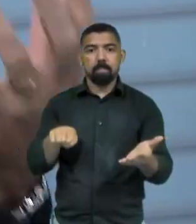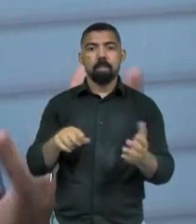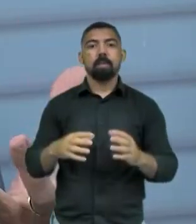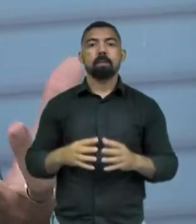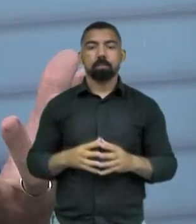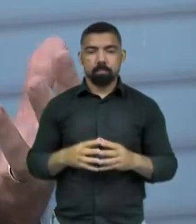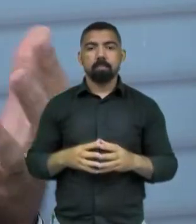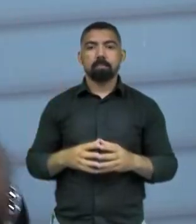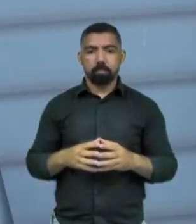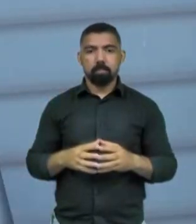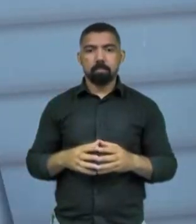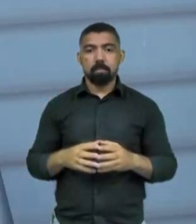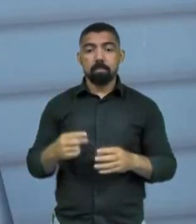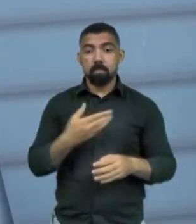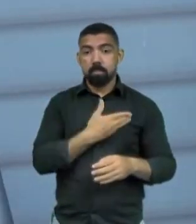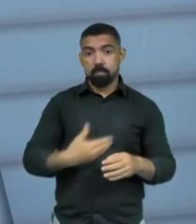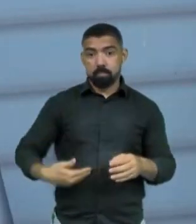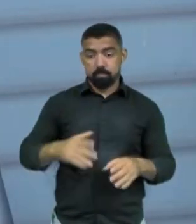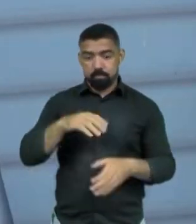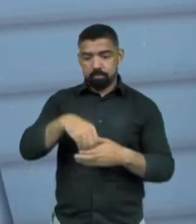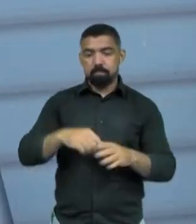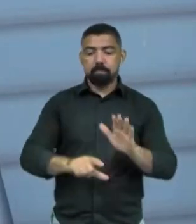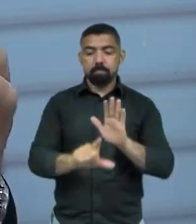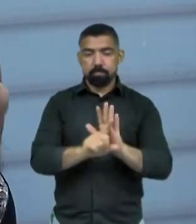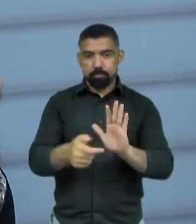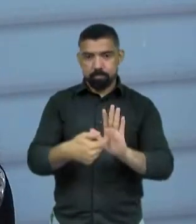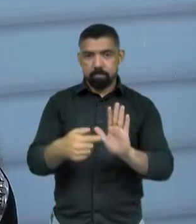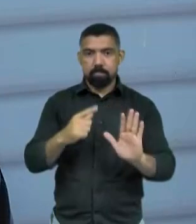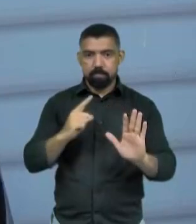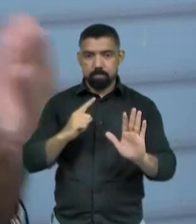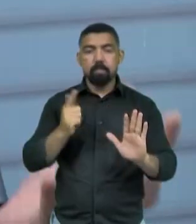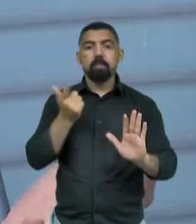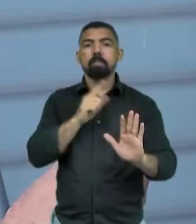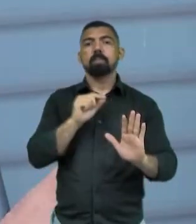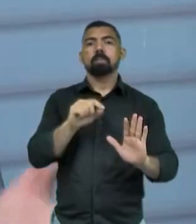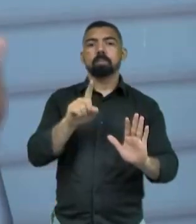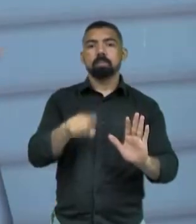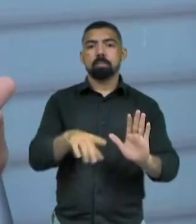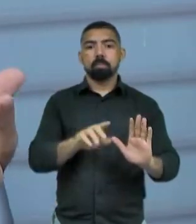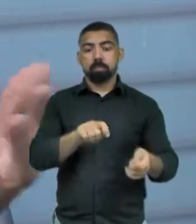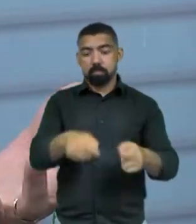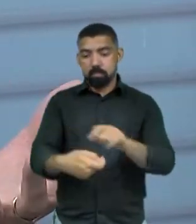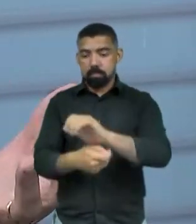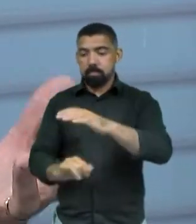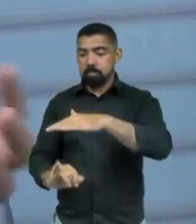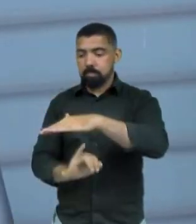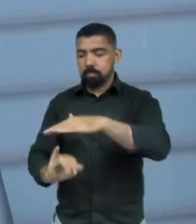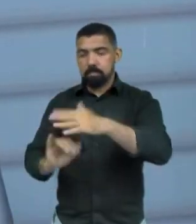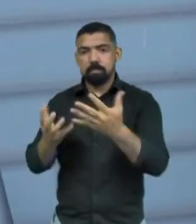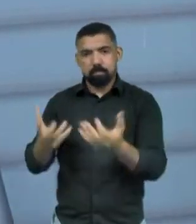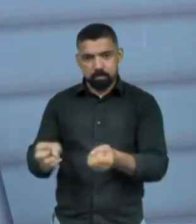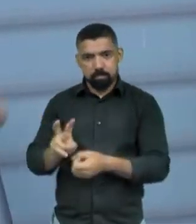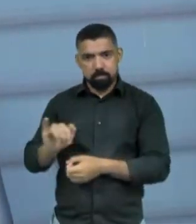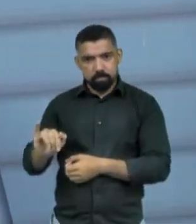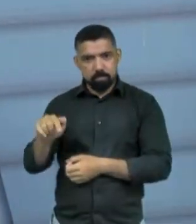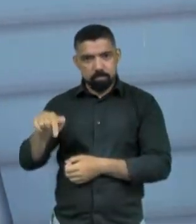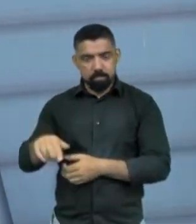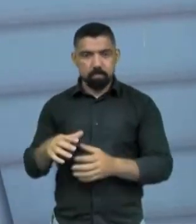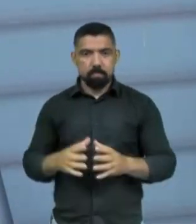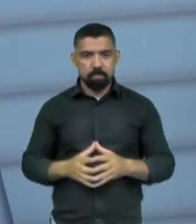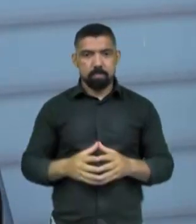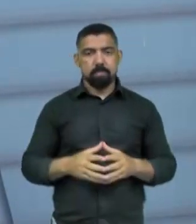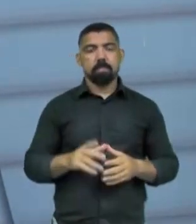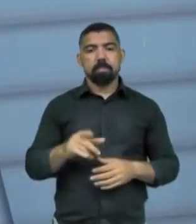essa governança na lei, né, para que ela possa ser institucionalizada. Tá? Então, nós temos lá um